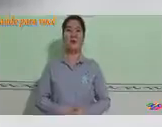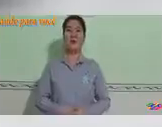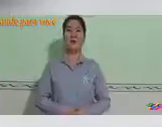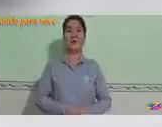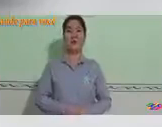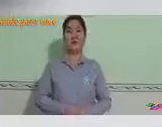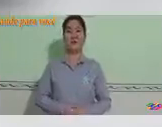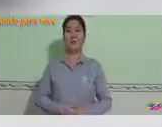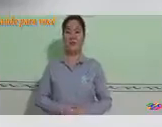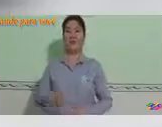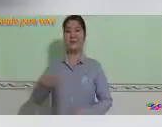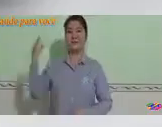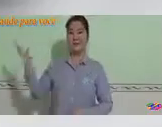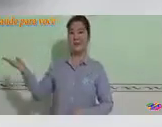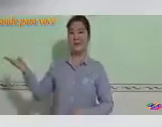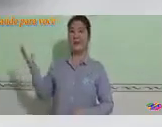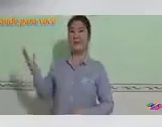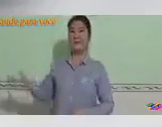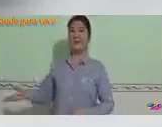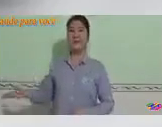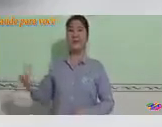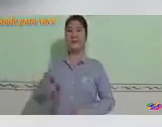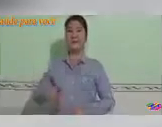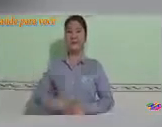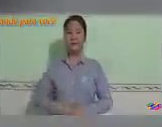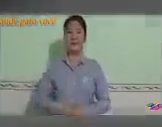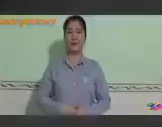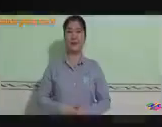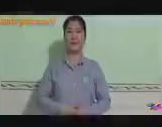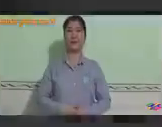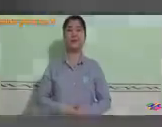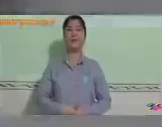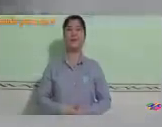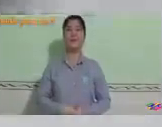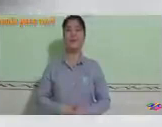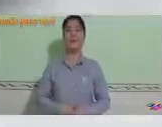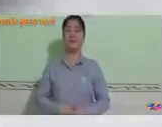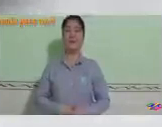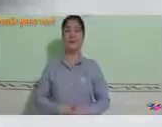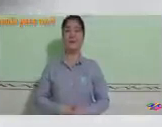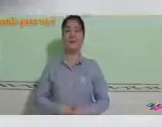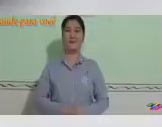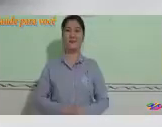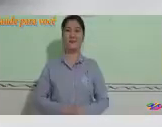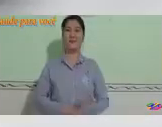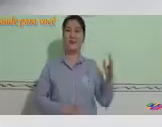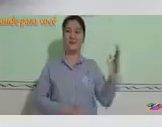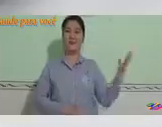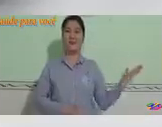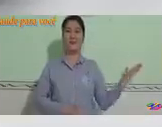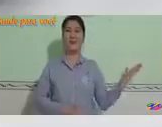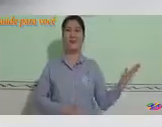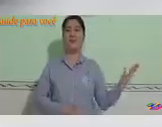Normalmente a criança que possui algum grau de autismo tem dificuldade em se comunicar e brincar como outras crianças, embora não